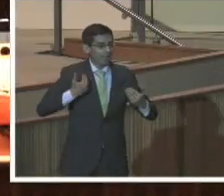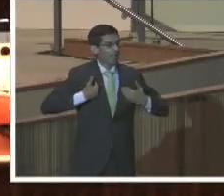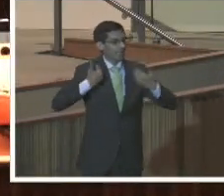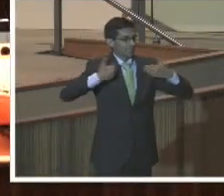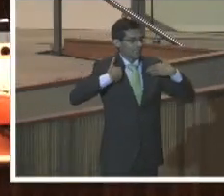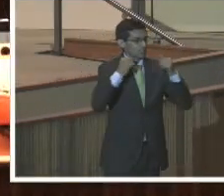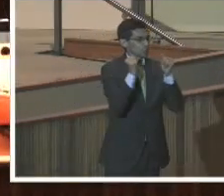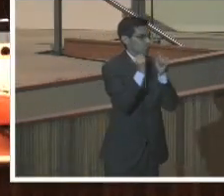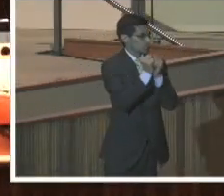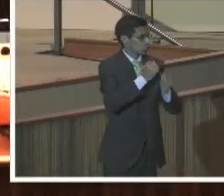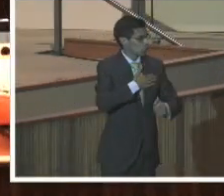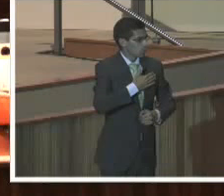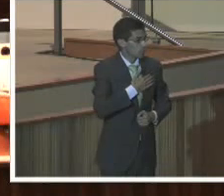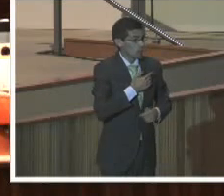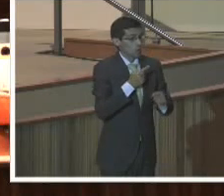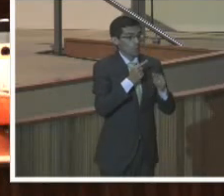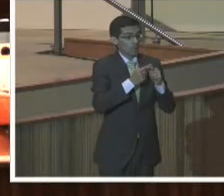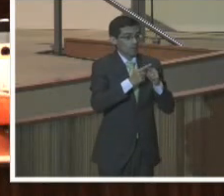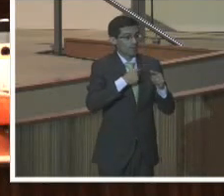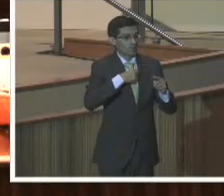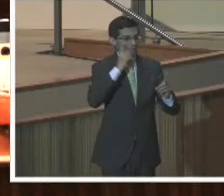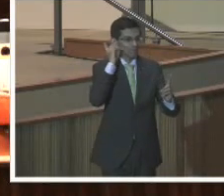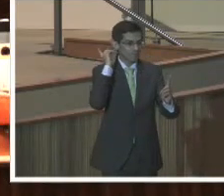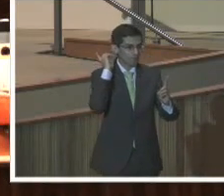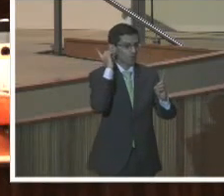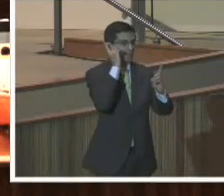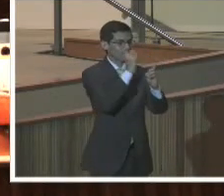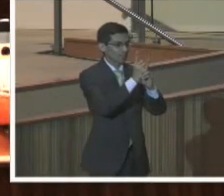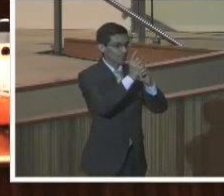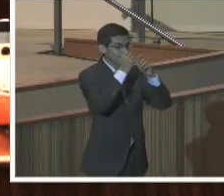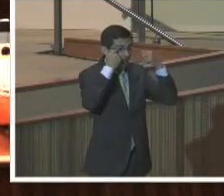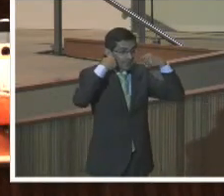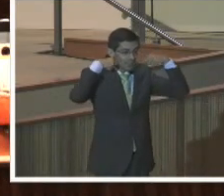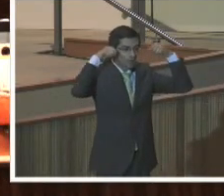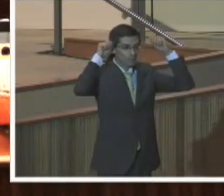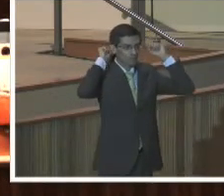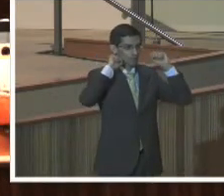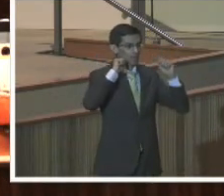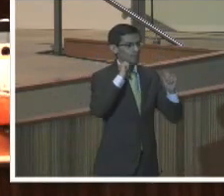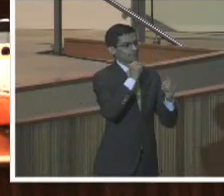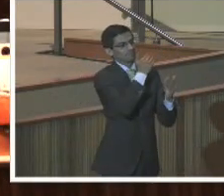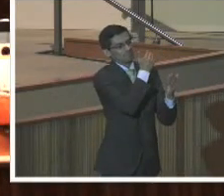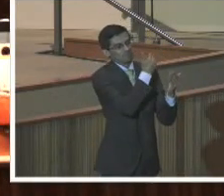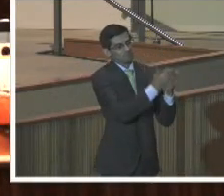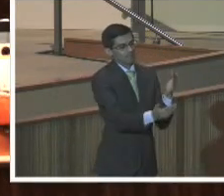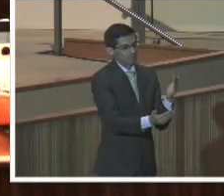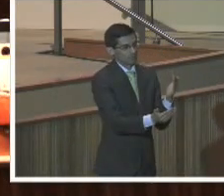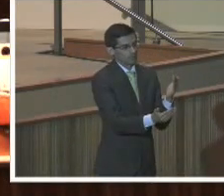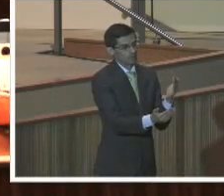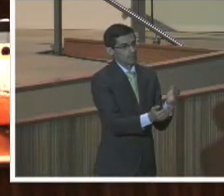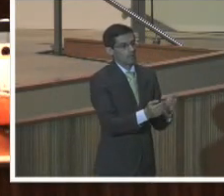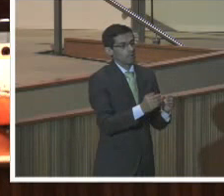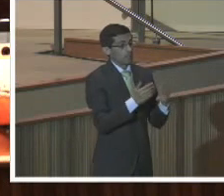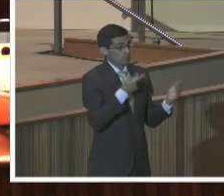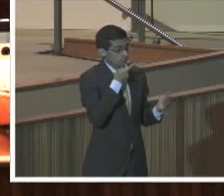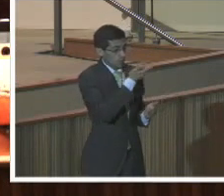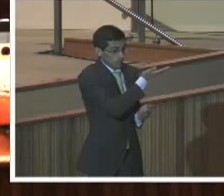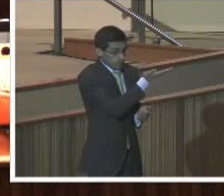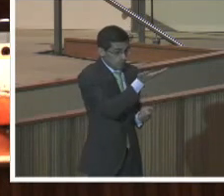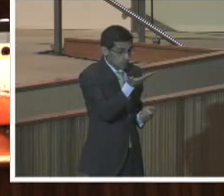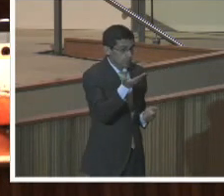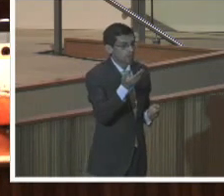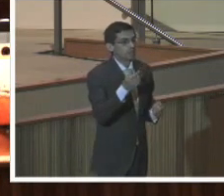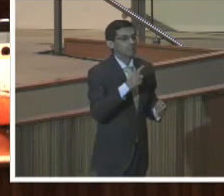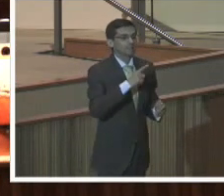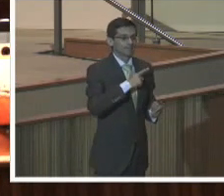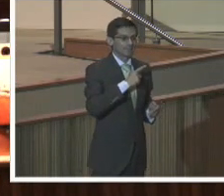comigo, porque achei a minha ovelha perdida. Pois eu lhes digo que assim também vai haver